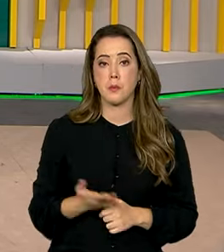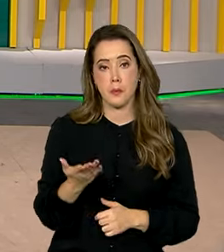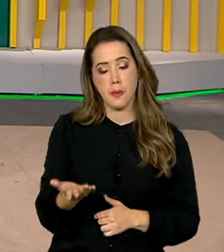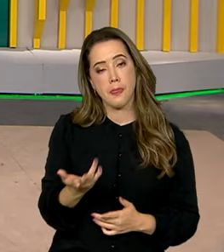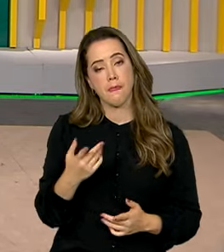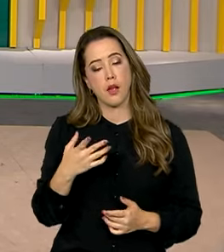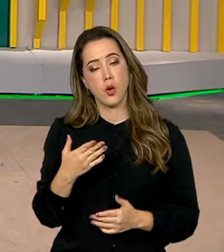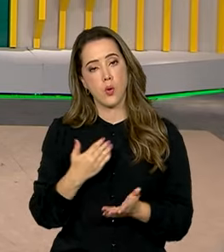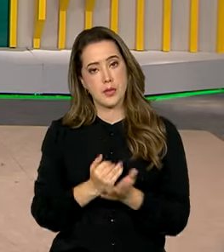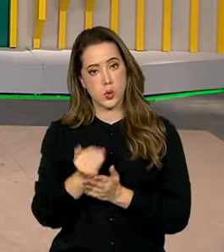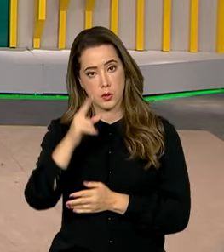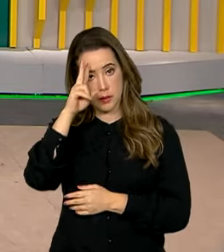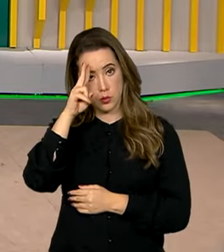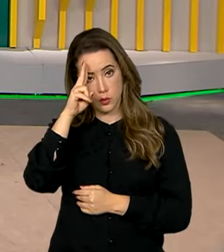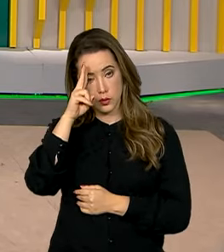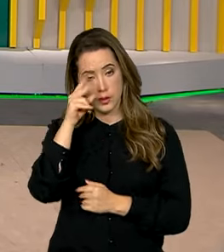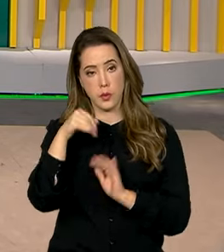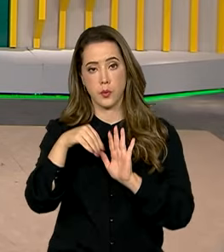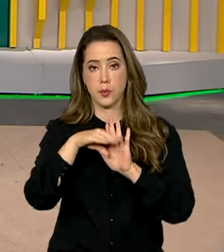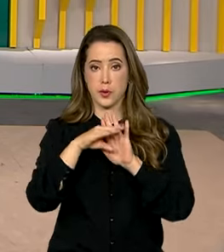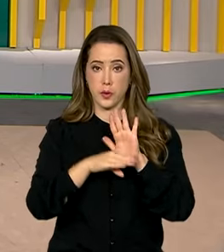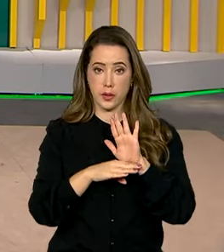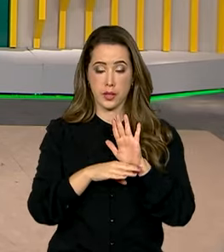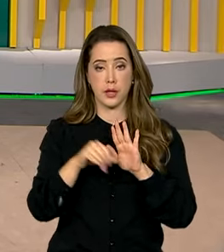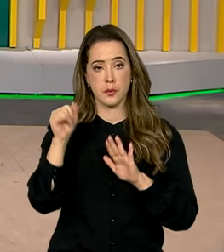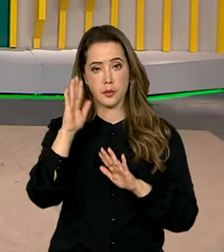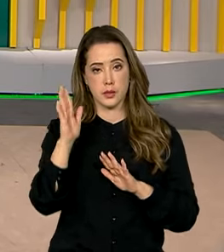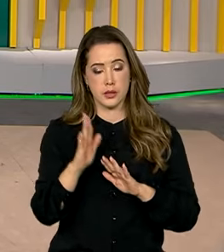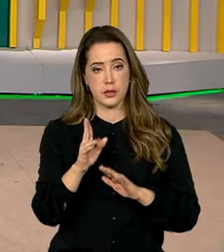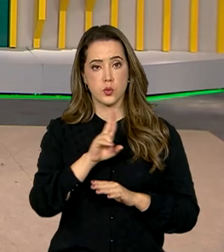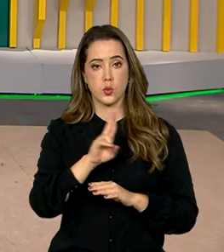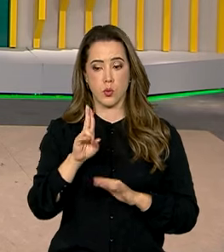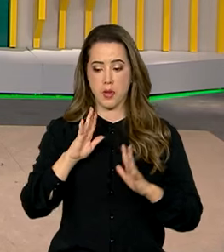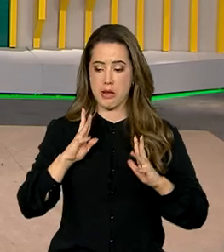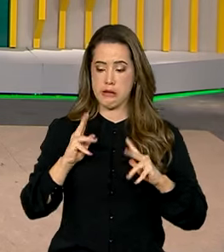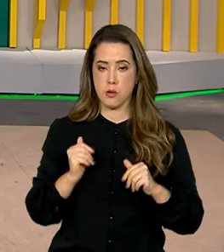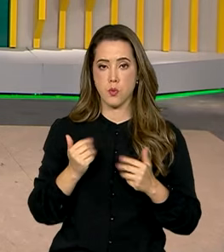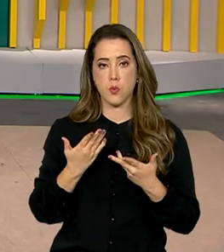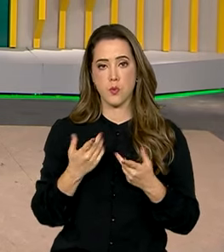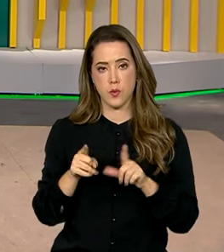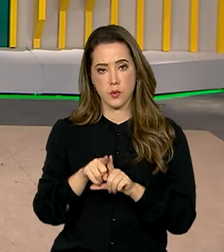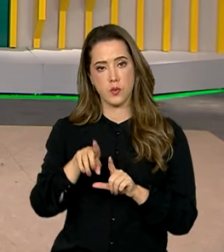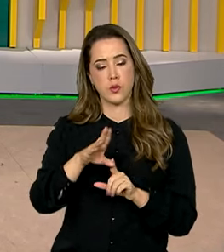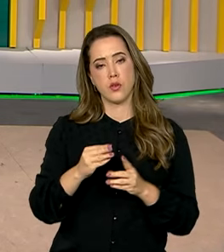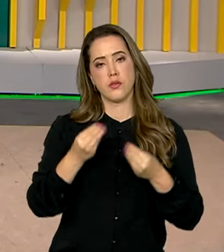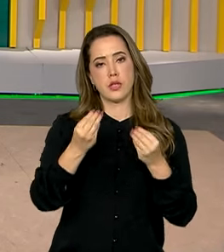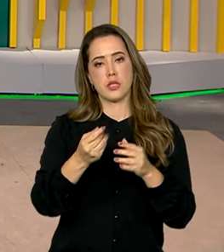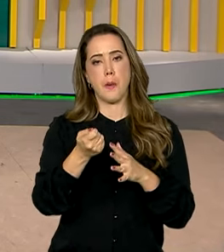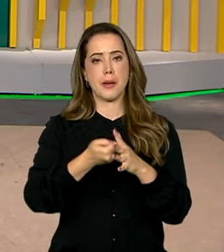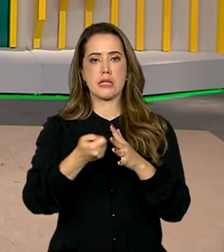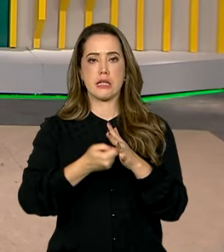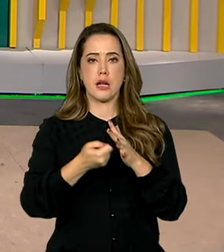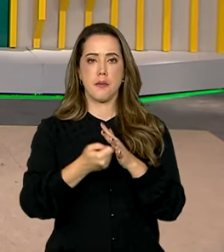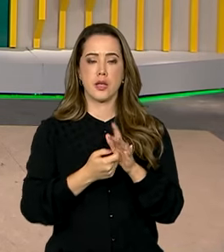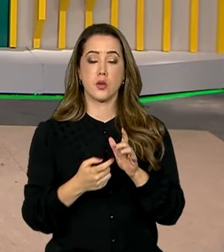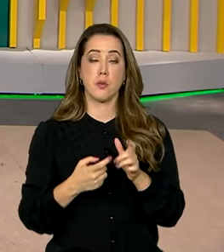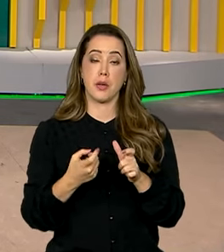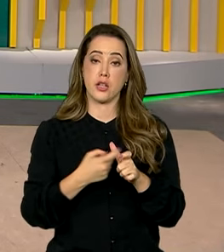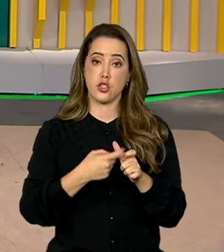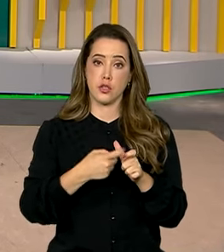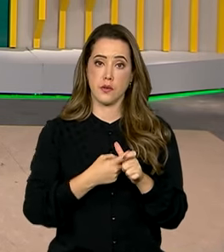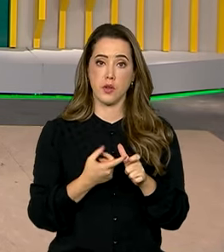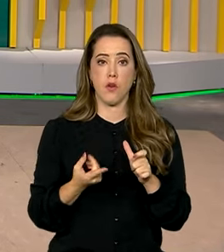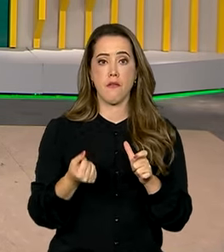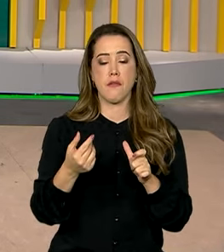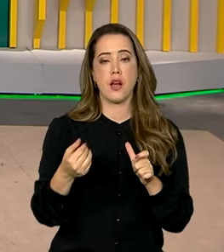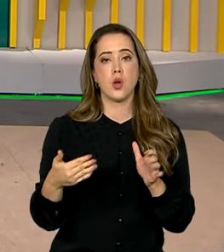última segunda-feira, o programa Desenrola Brasil passou a oferecer condições de parcelamentos para dívidas com valor atualizado